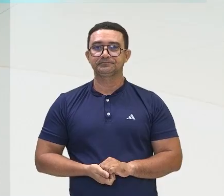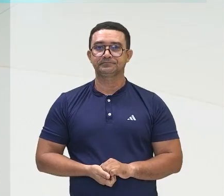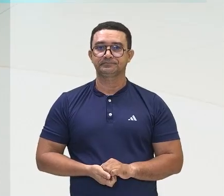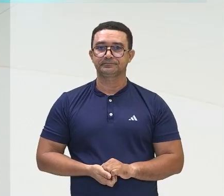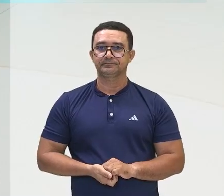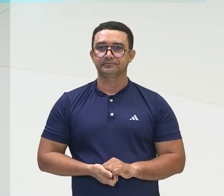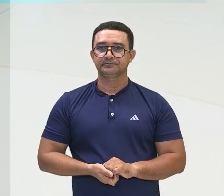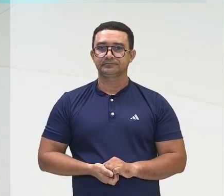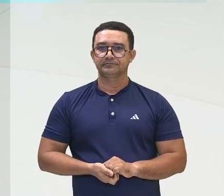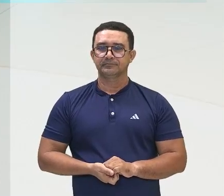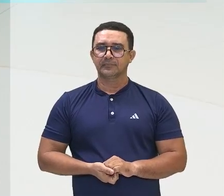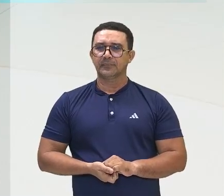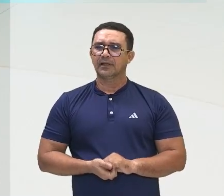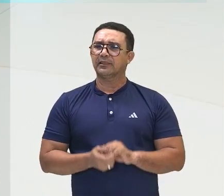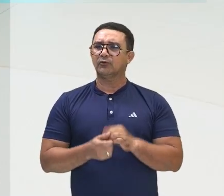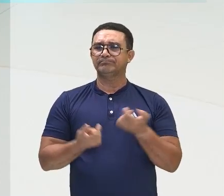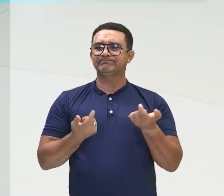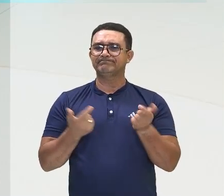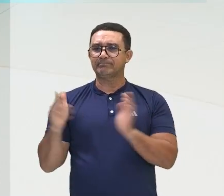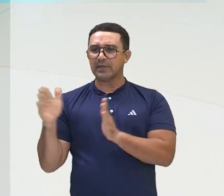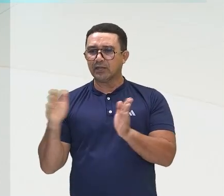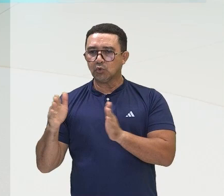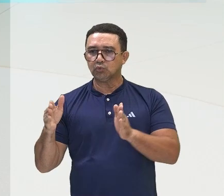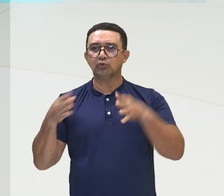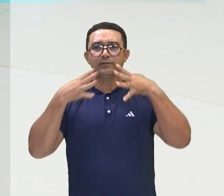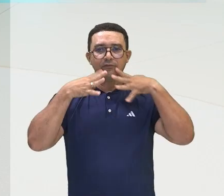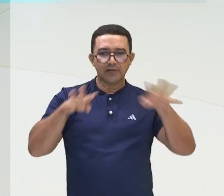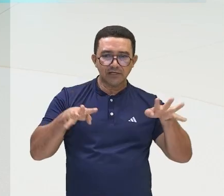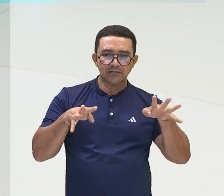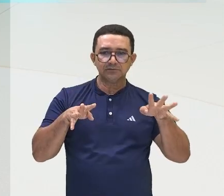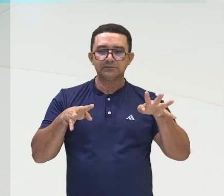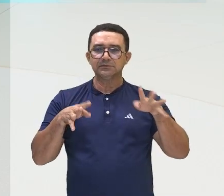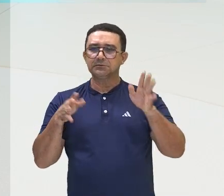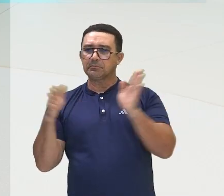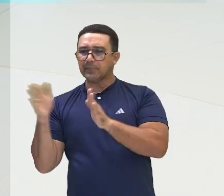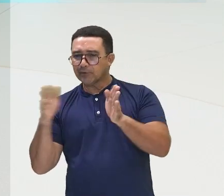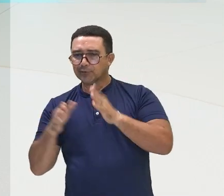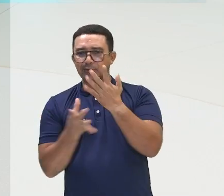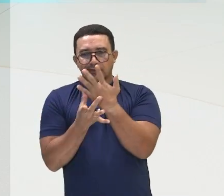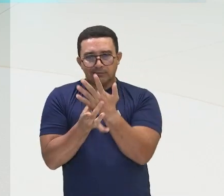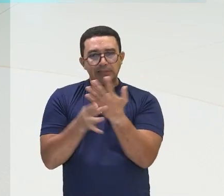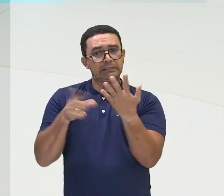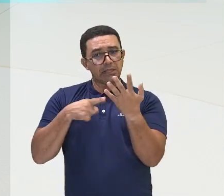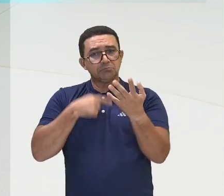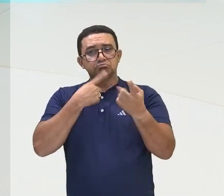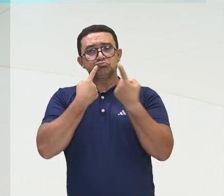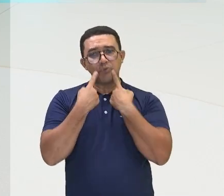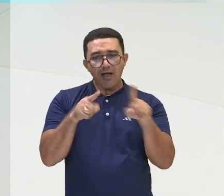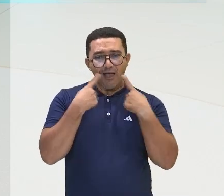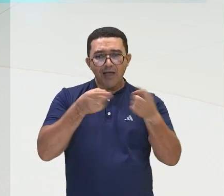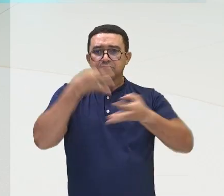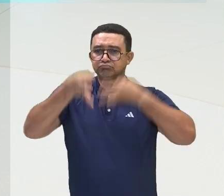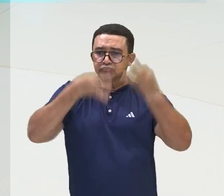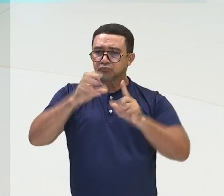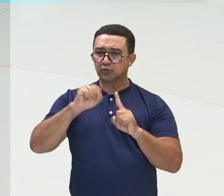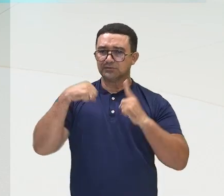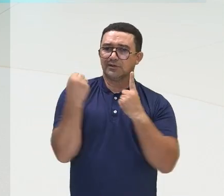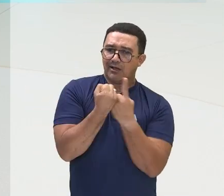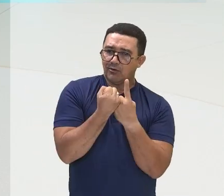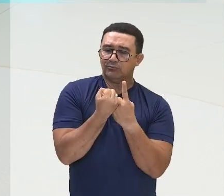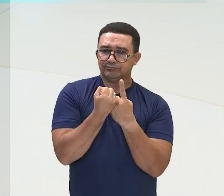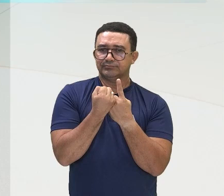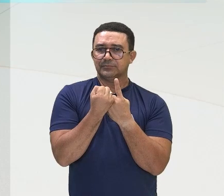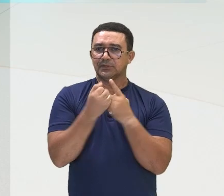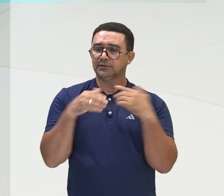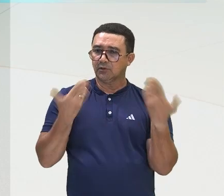Lá no naturalismo, lá no realismo, eu vou ter essa crítica social em relação à realidade, não é? Quando